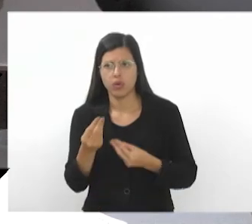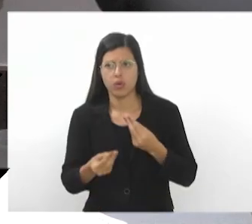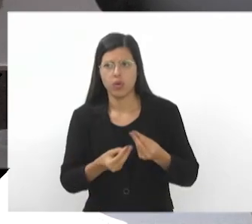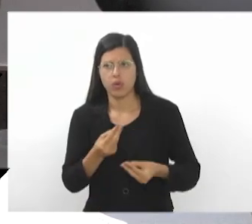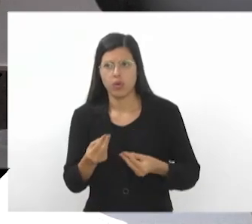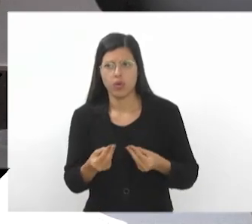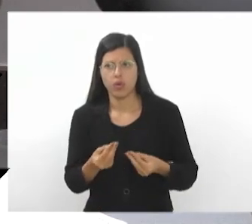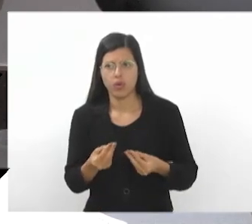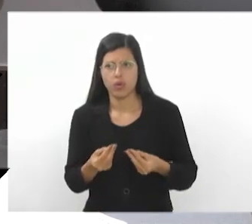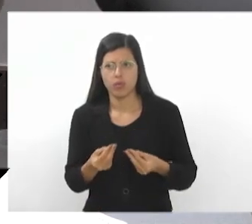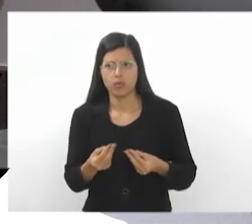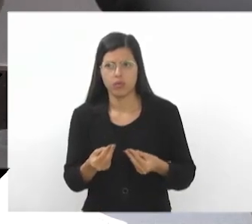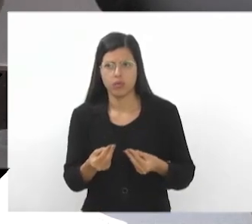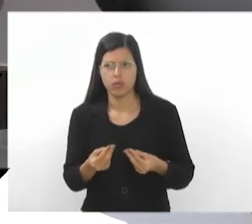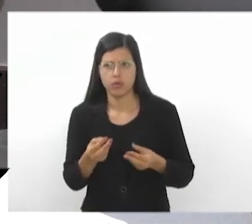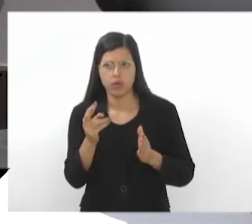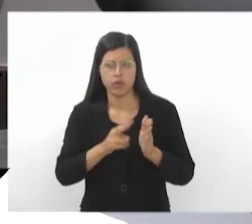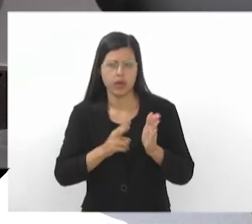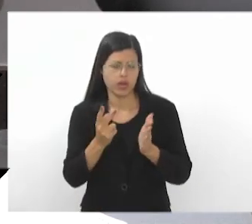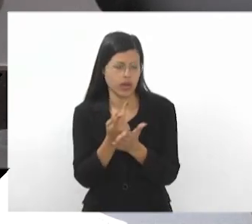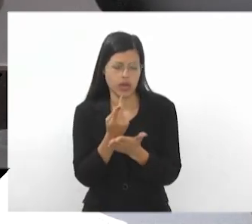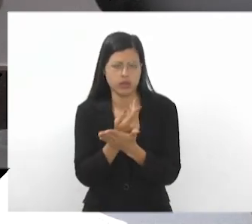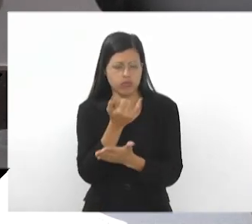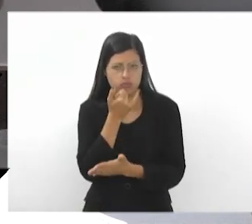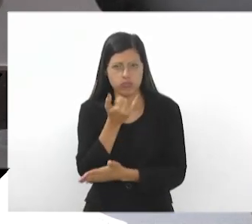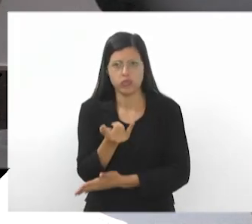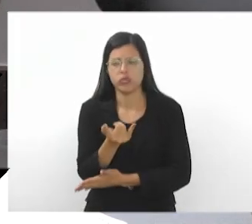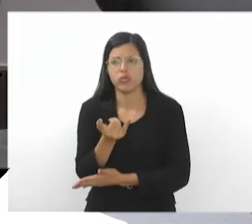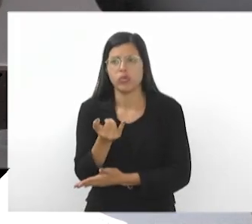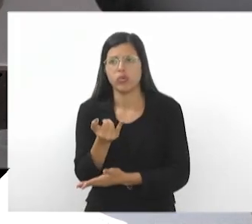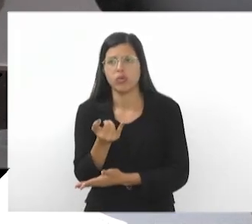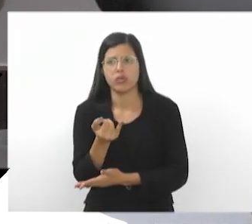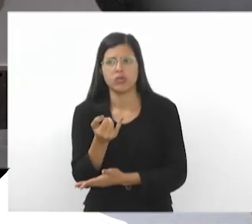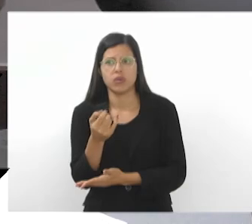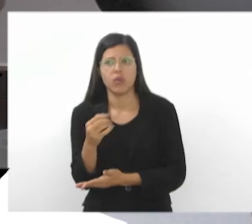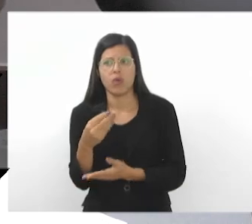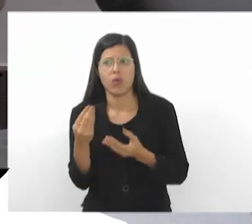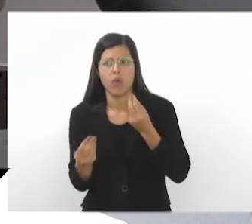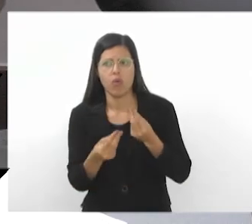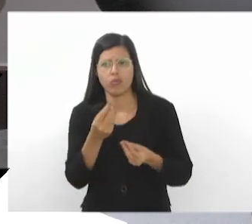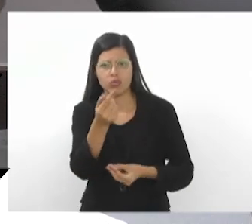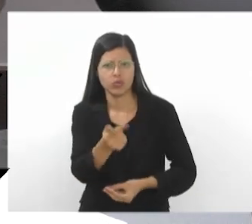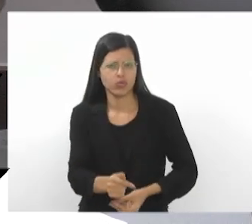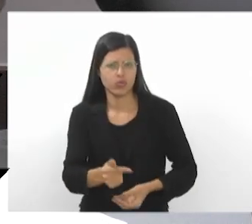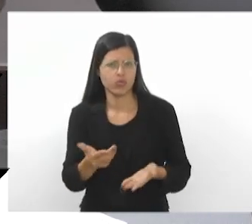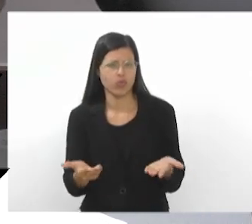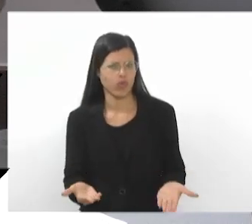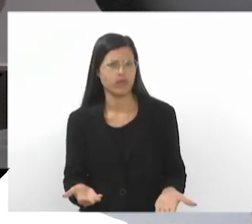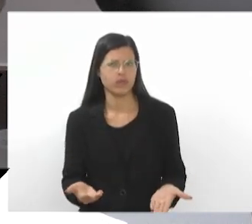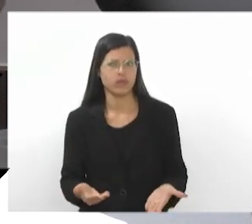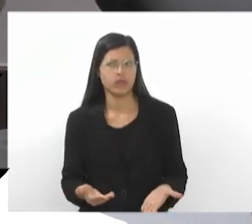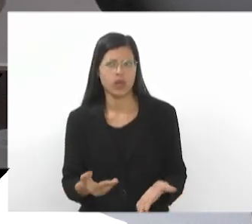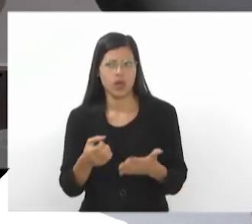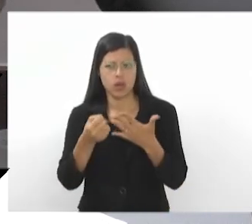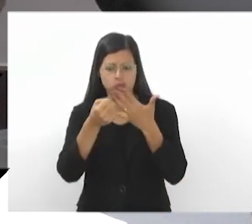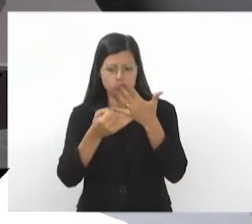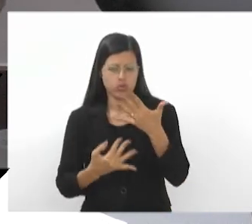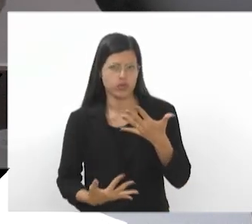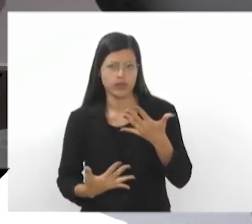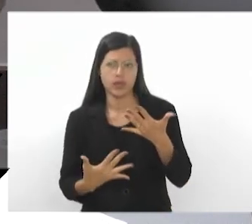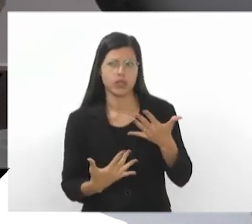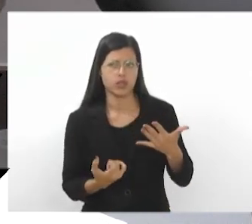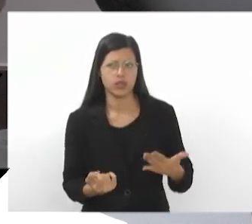Bem imaterial, eu li rápido. Mas se ele já está tombado, como é que está tombando de novo? A justificativa